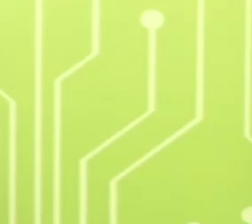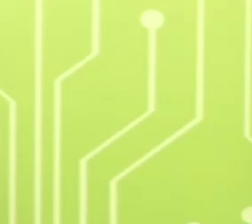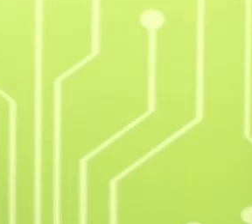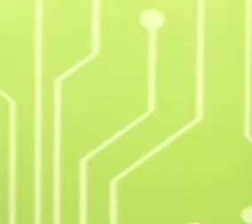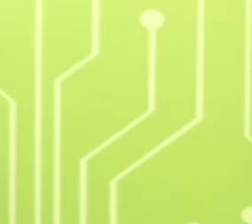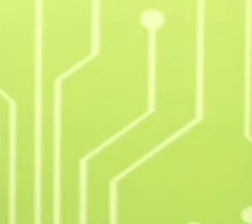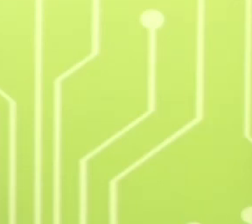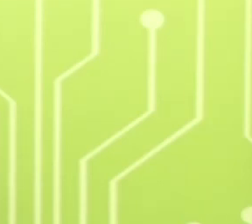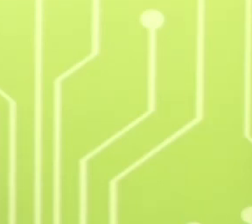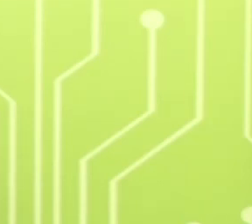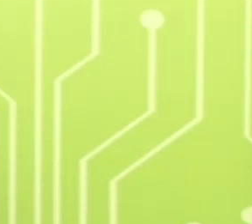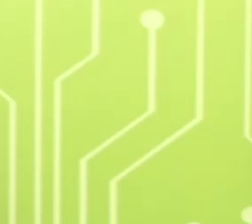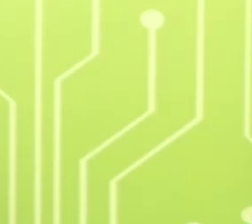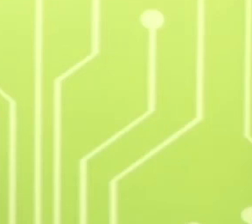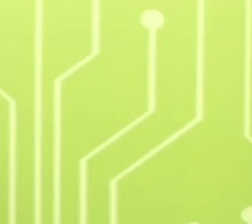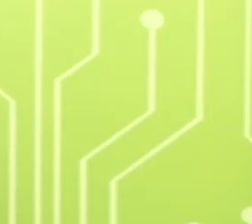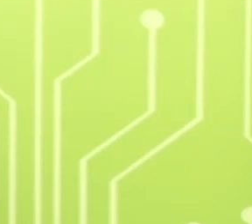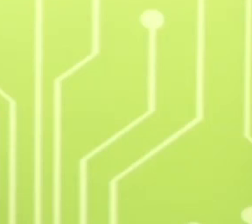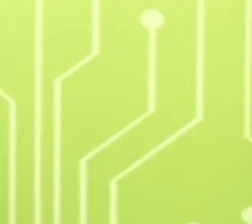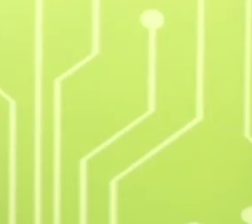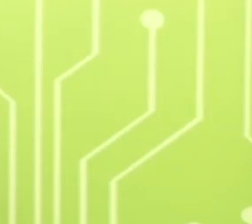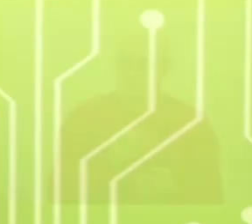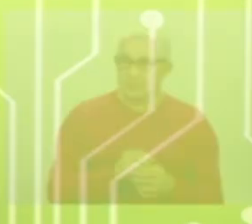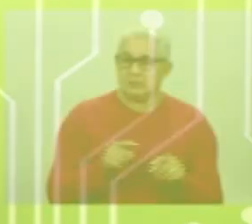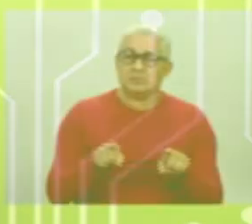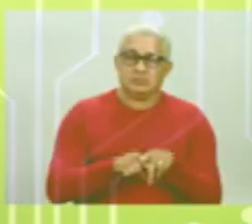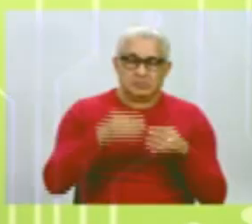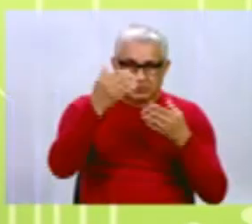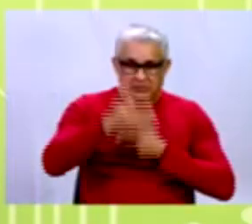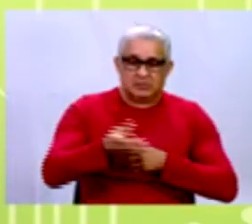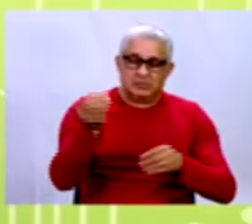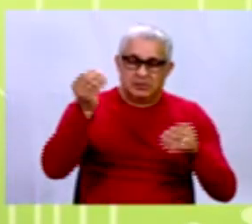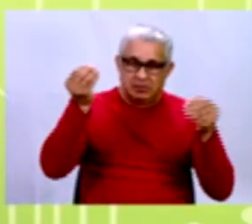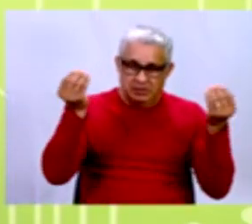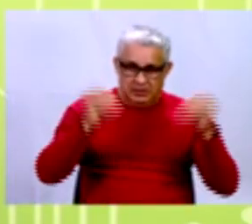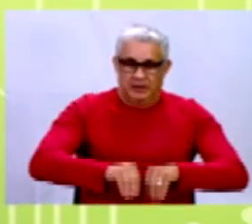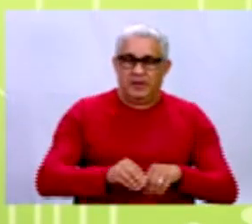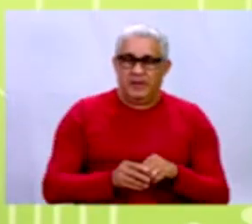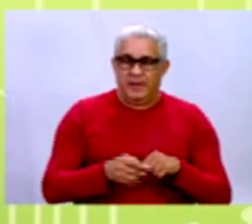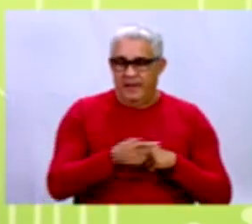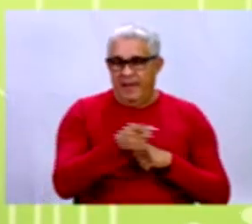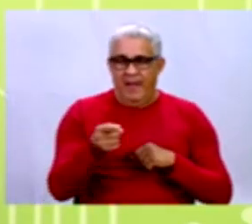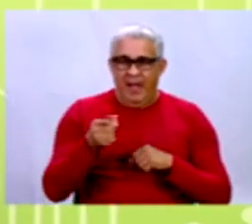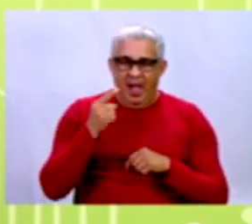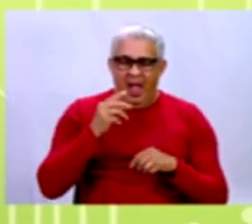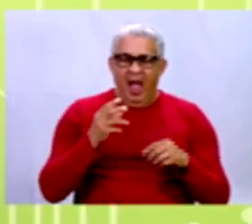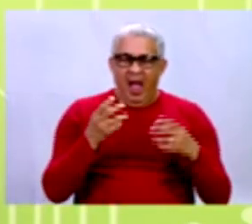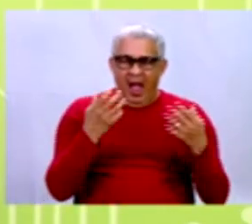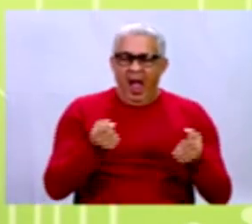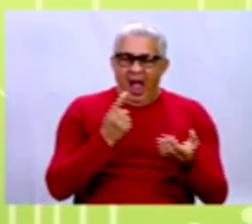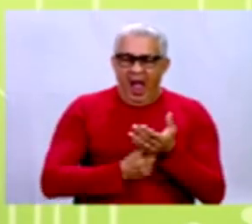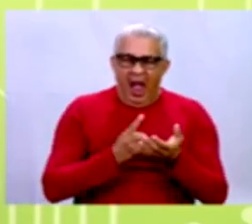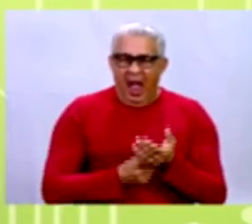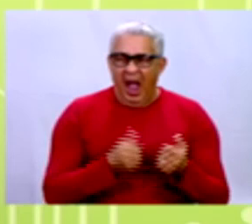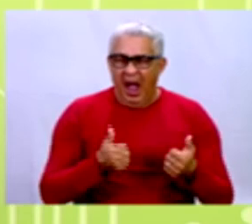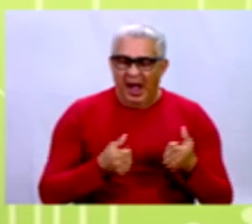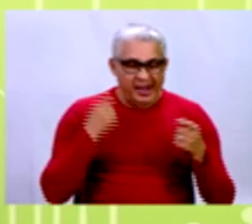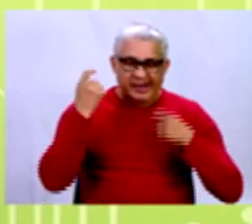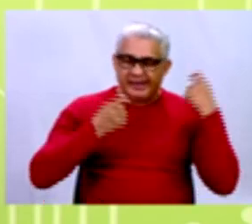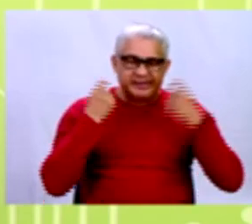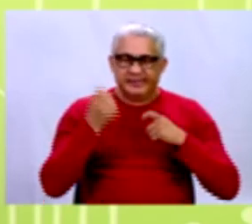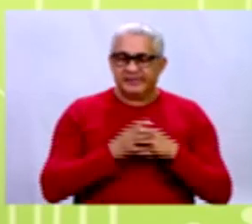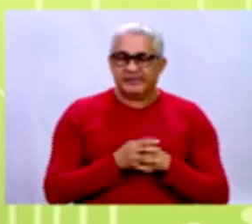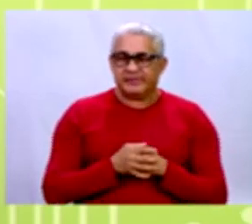questões. Vamos adotar isso daqui para frente e na prova também eu vou colocar essa observação para vocês adotarem isso aí também. Não se preocupem